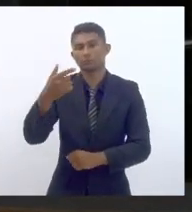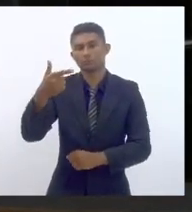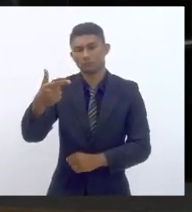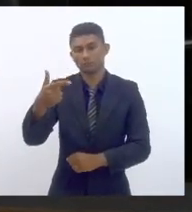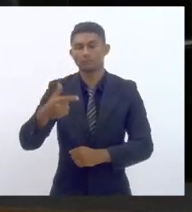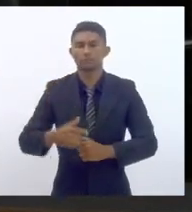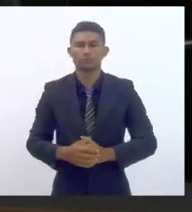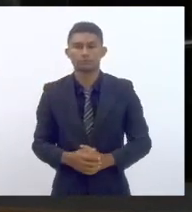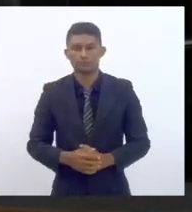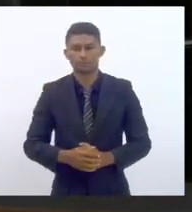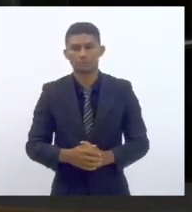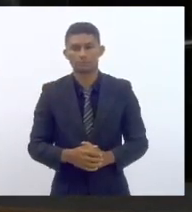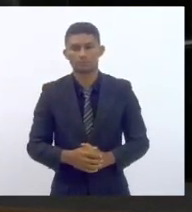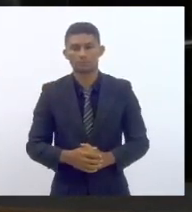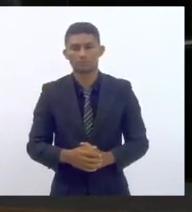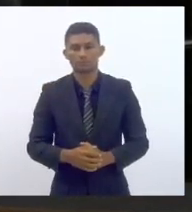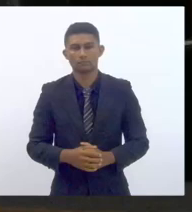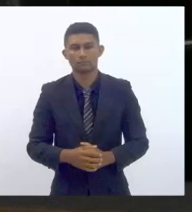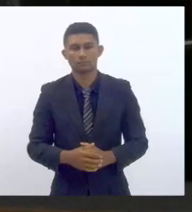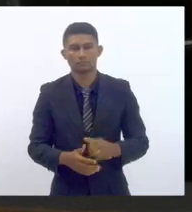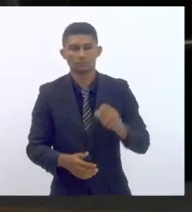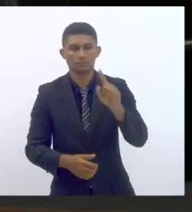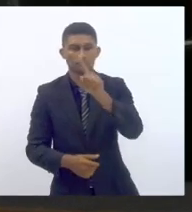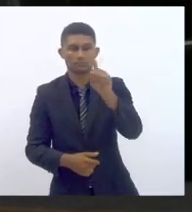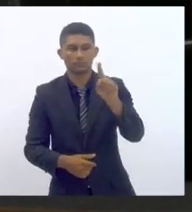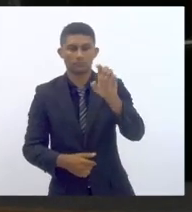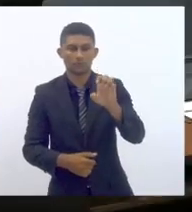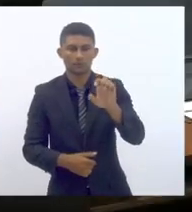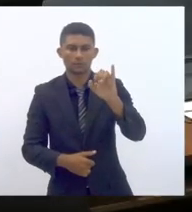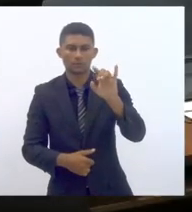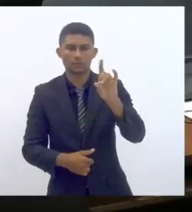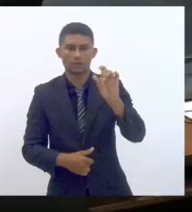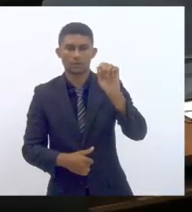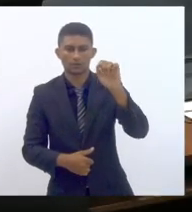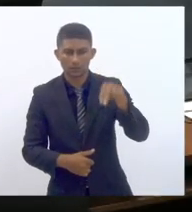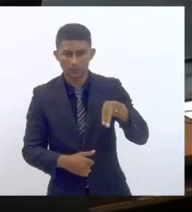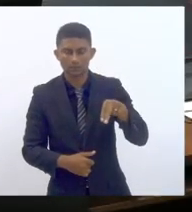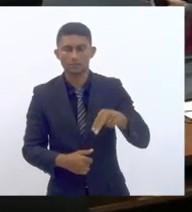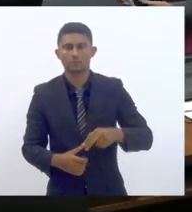42. Deputada Zeidan.